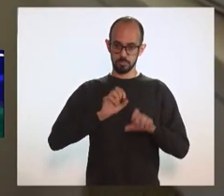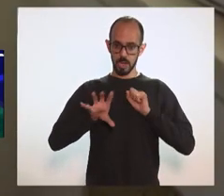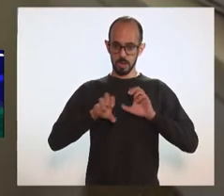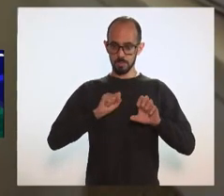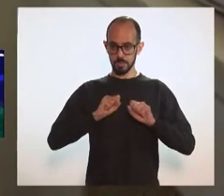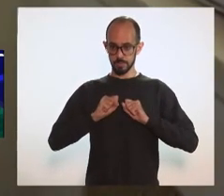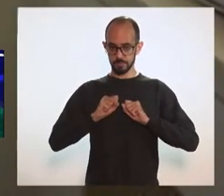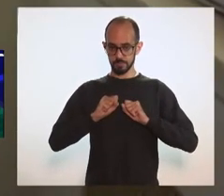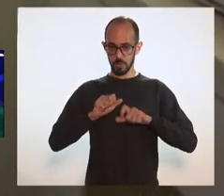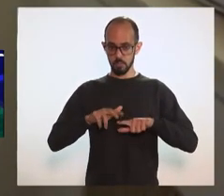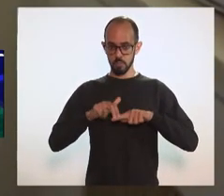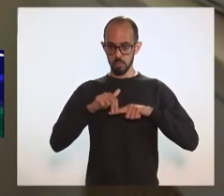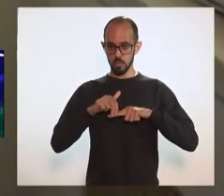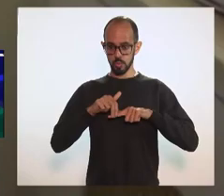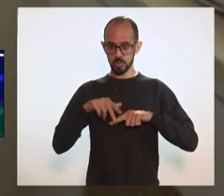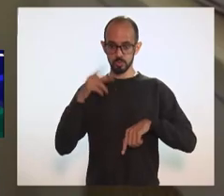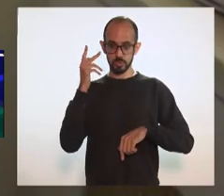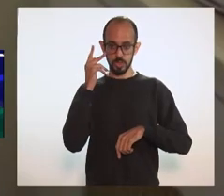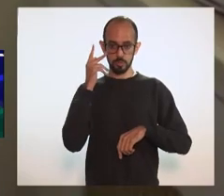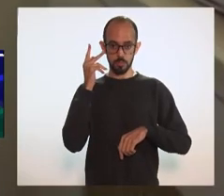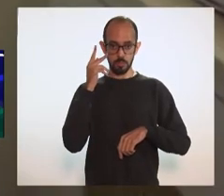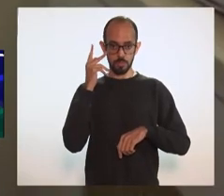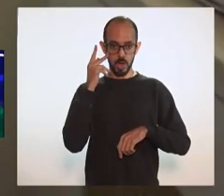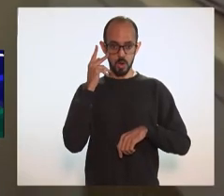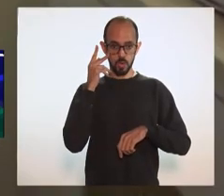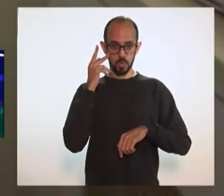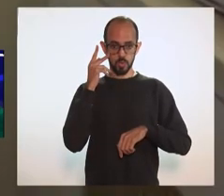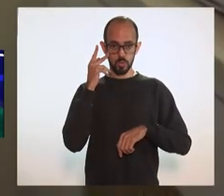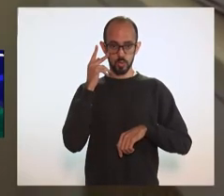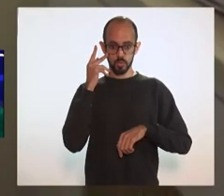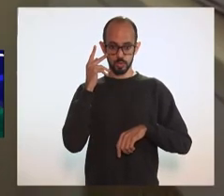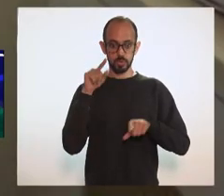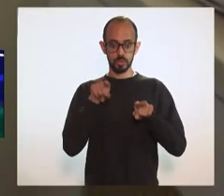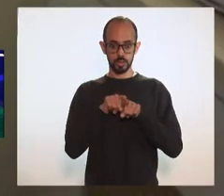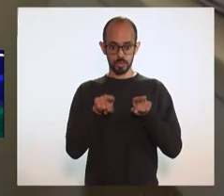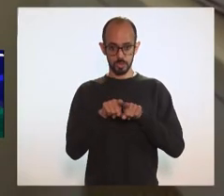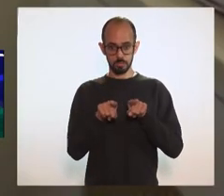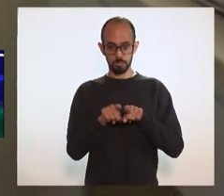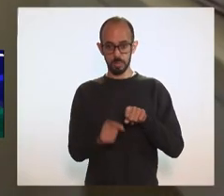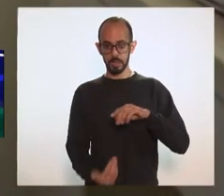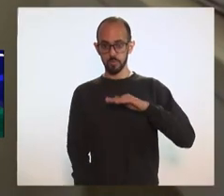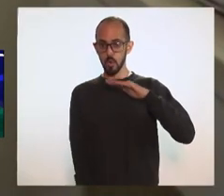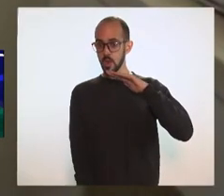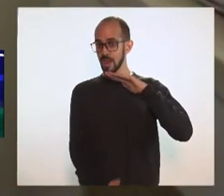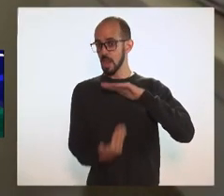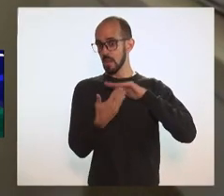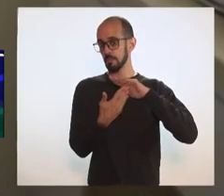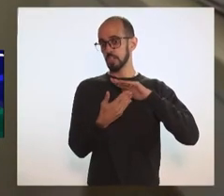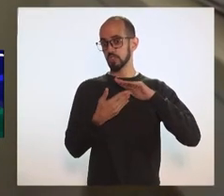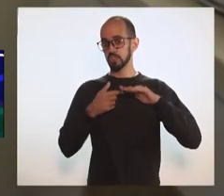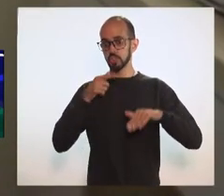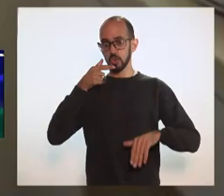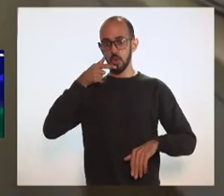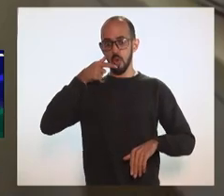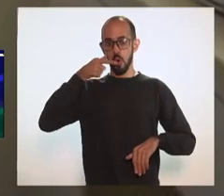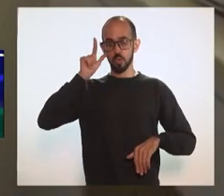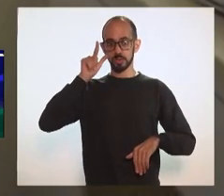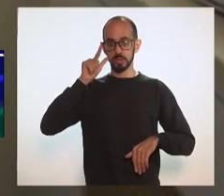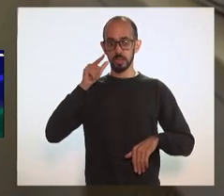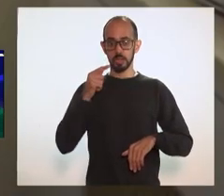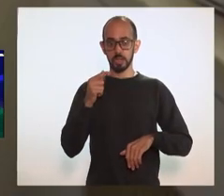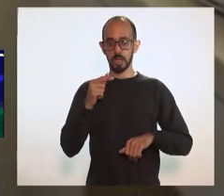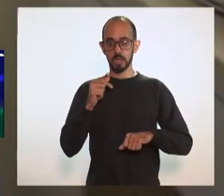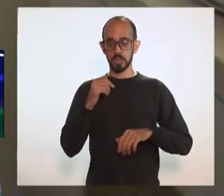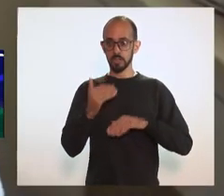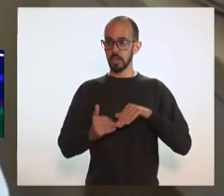de São Paulo bateu o recorde do número de óbitos no dia de ontem, e